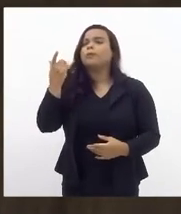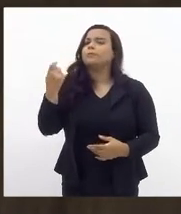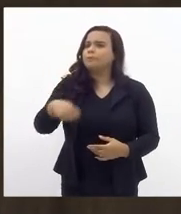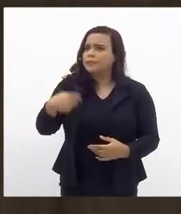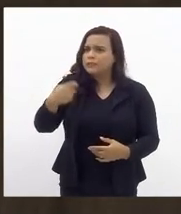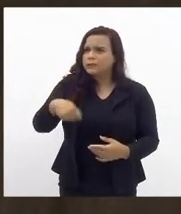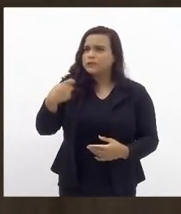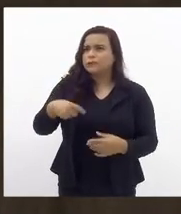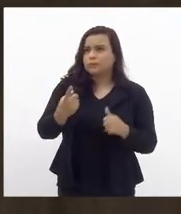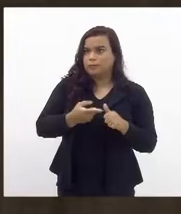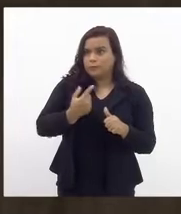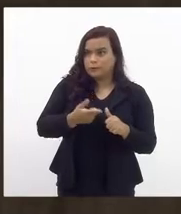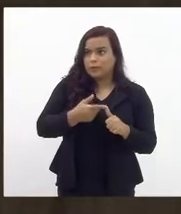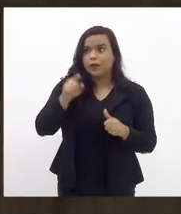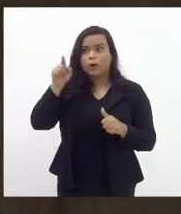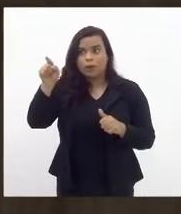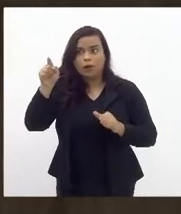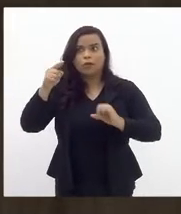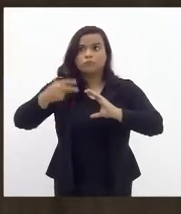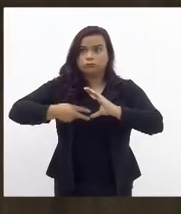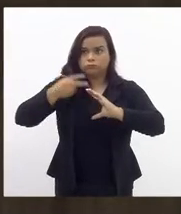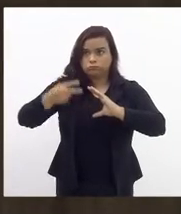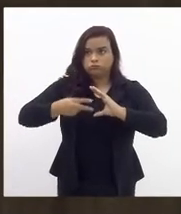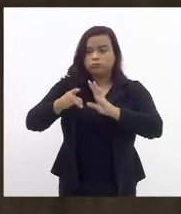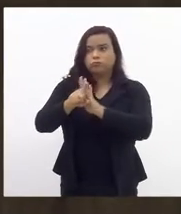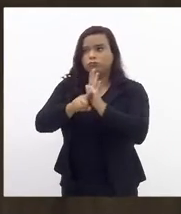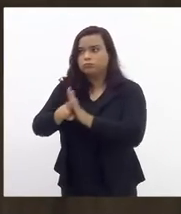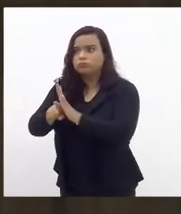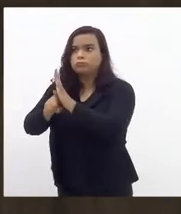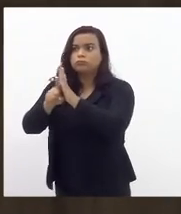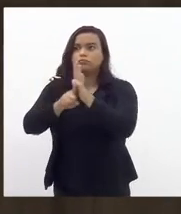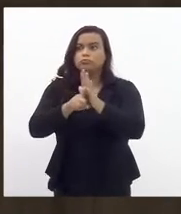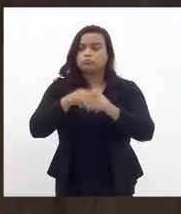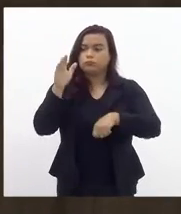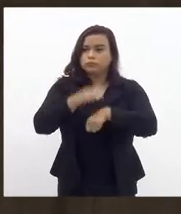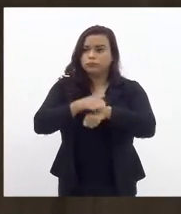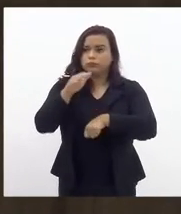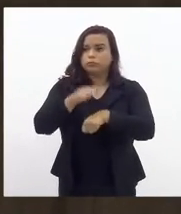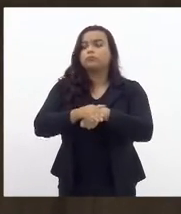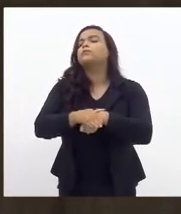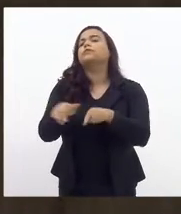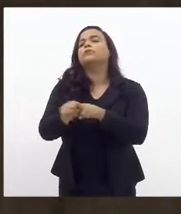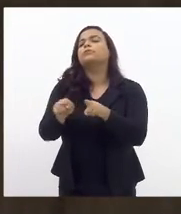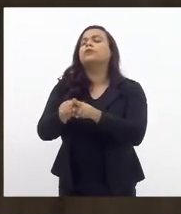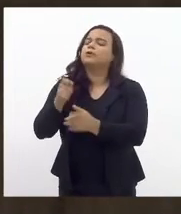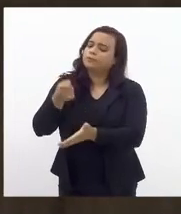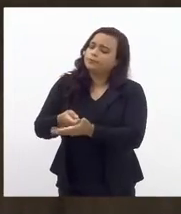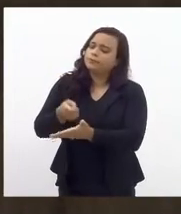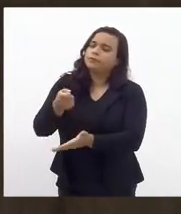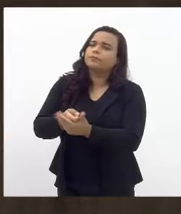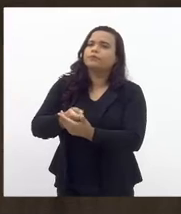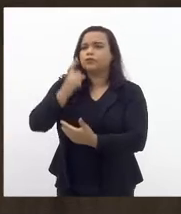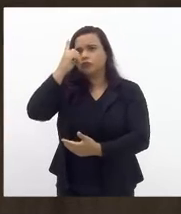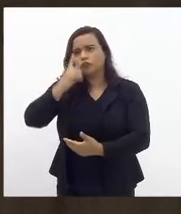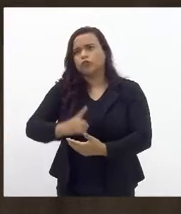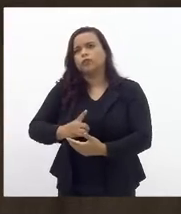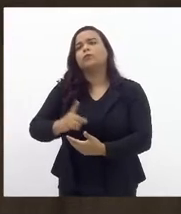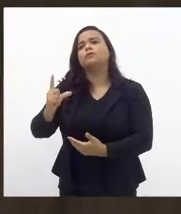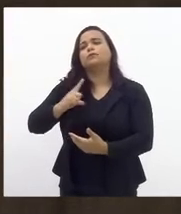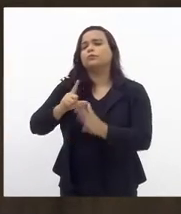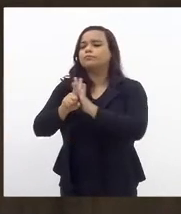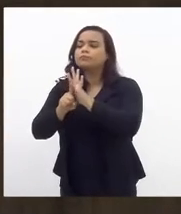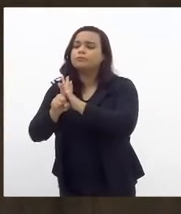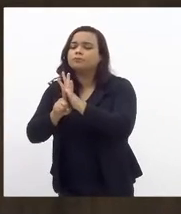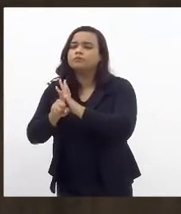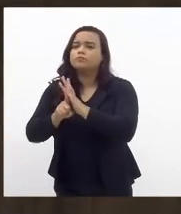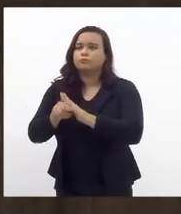deveria ser aquela casa que teria o direito, o dever de analisar os